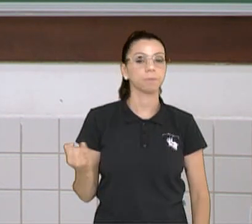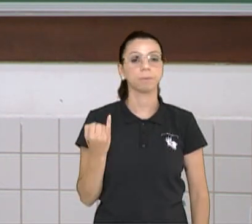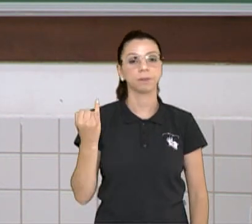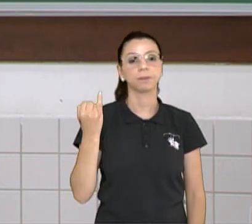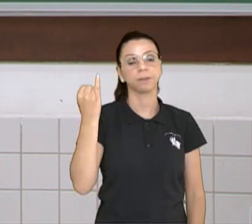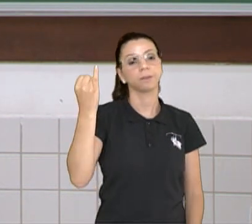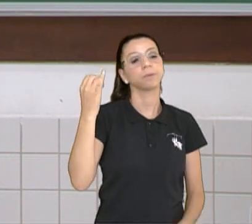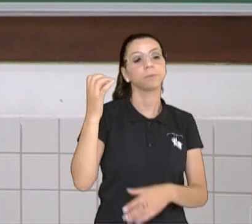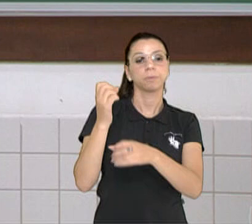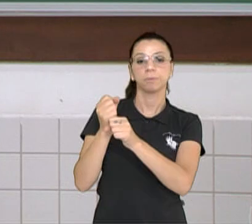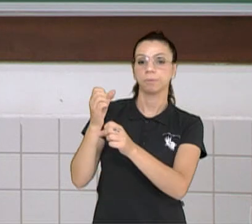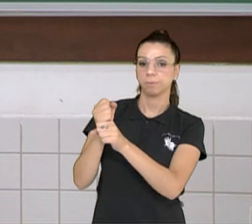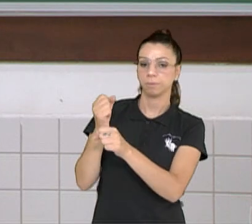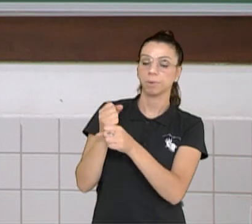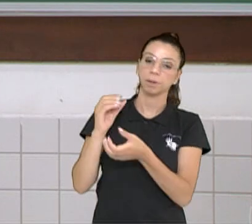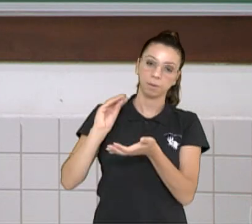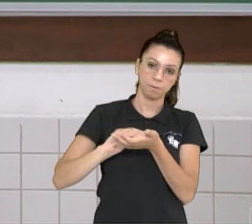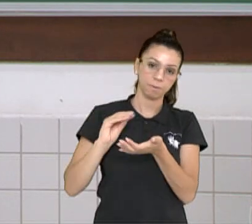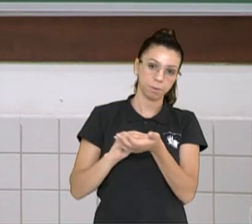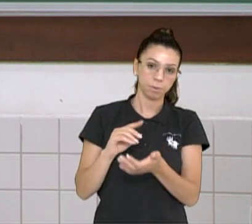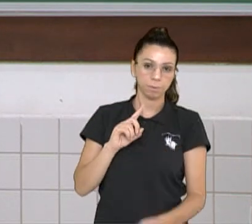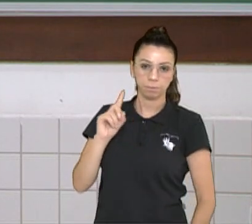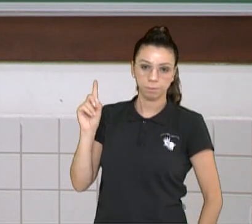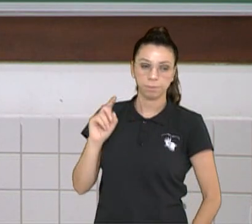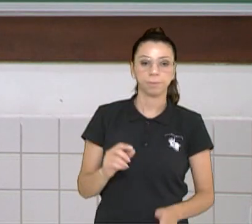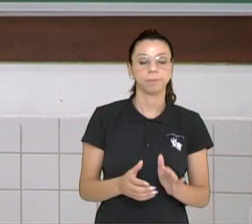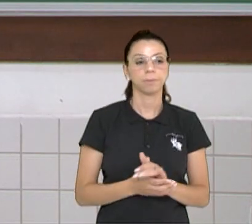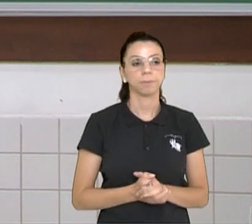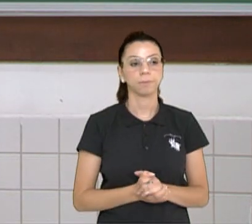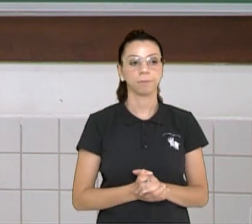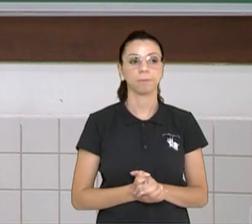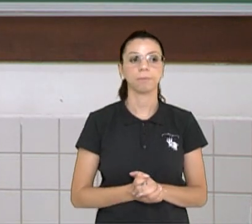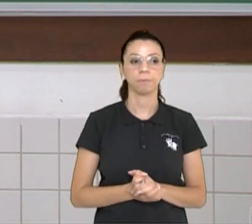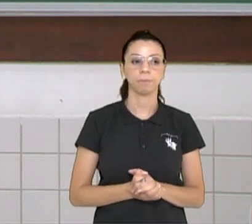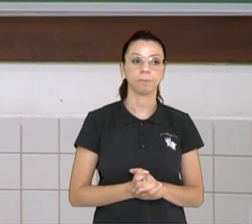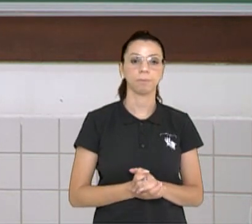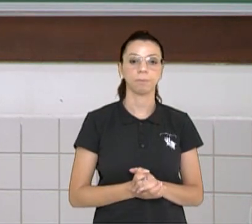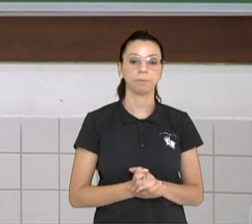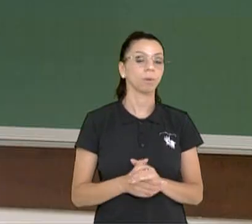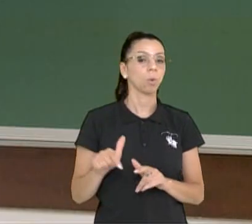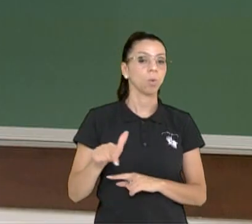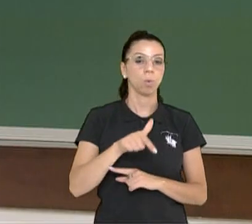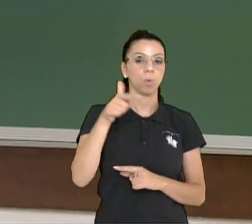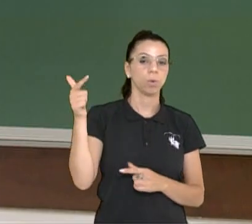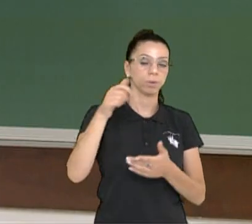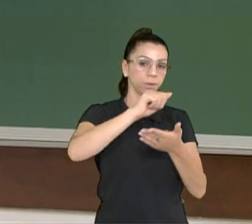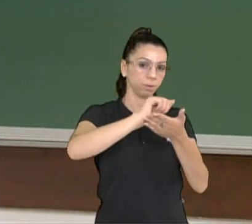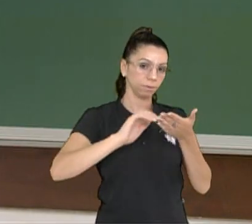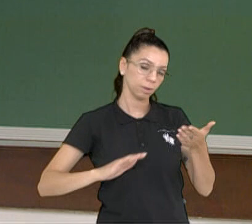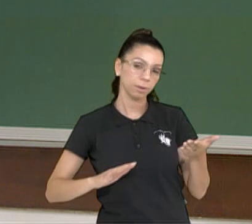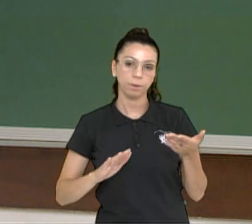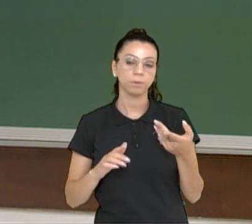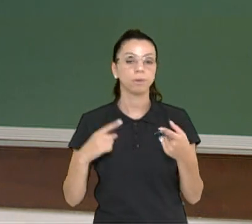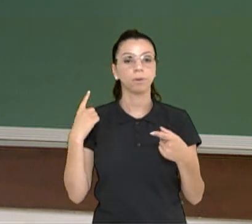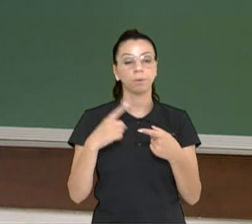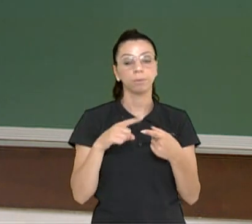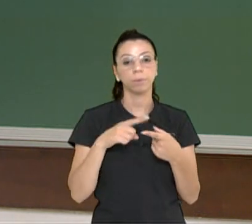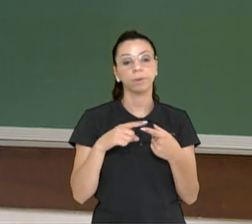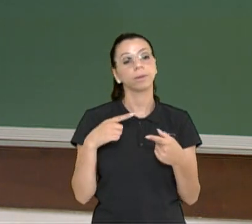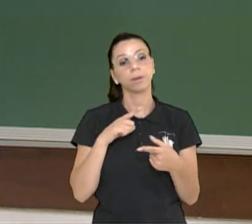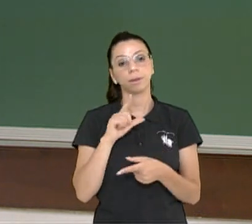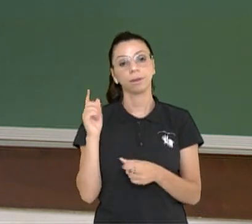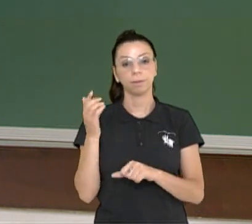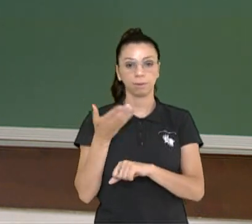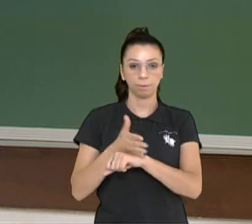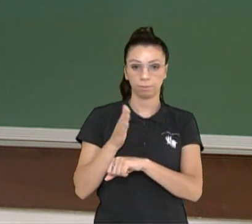vocês calcularem um valor que estava faltando ali, tá? Então, vou deixar aqui mais um exercício para vocês, afinal de contas essa aula é para praticar